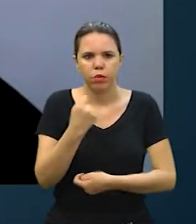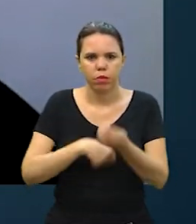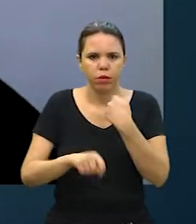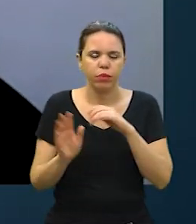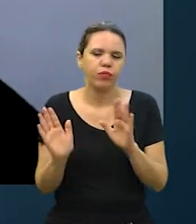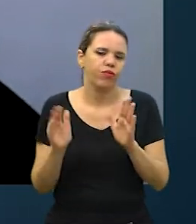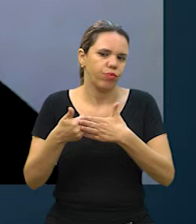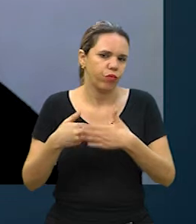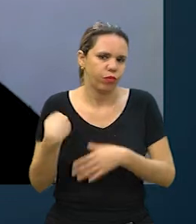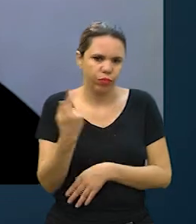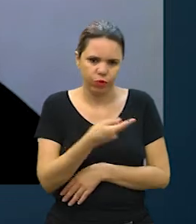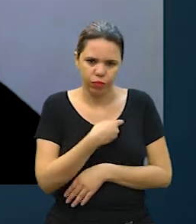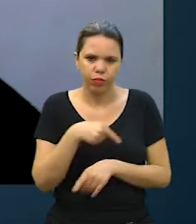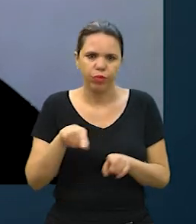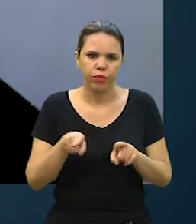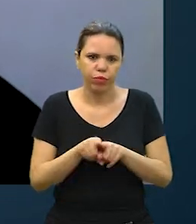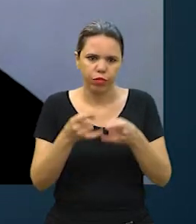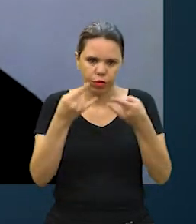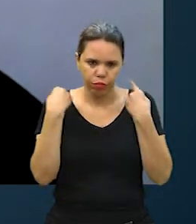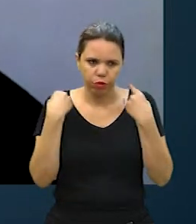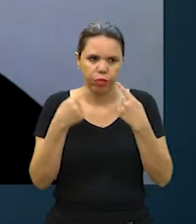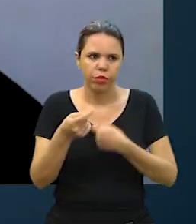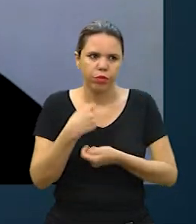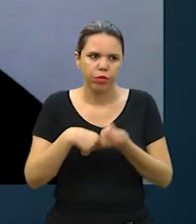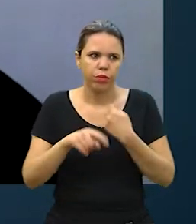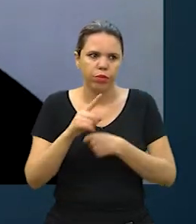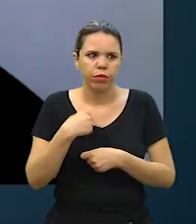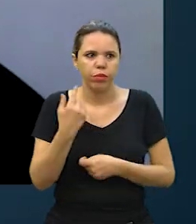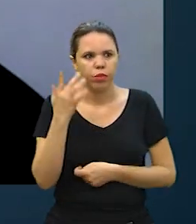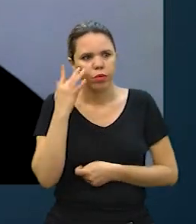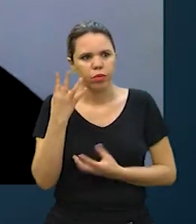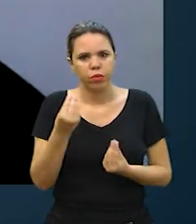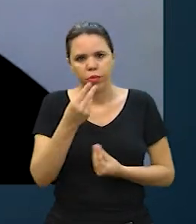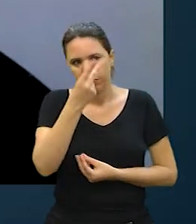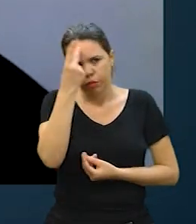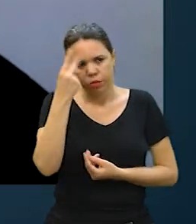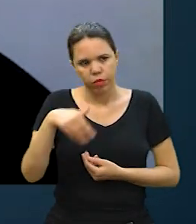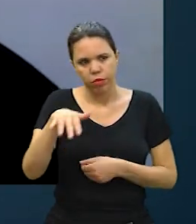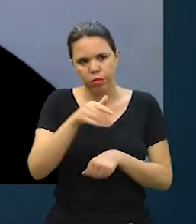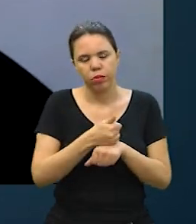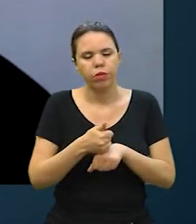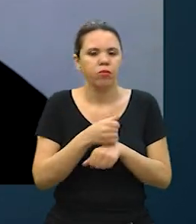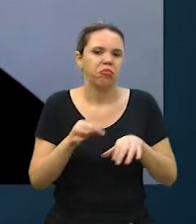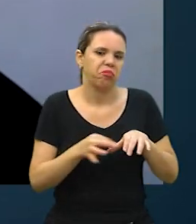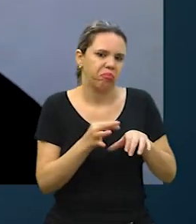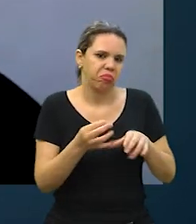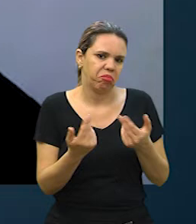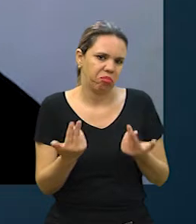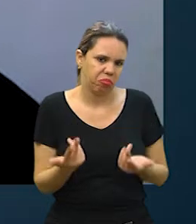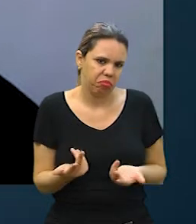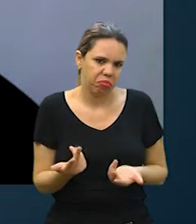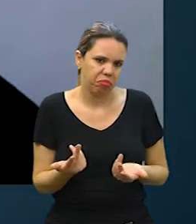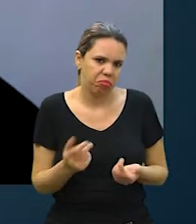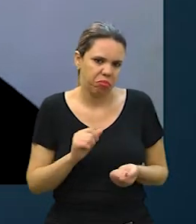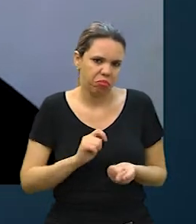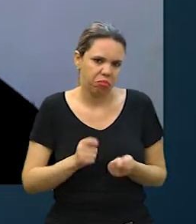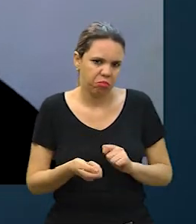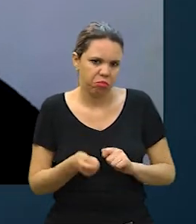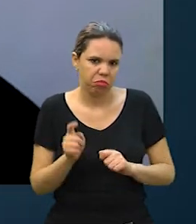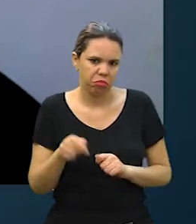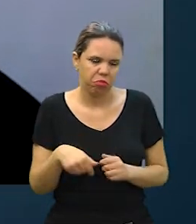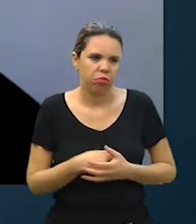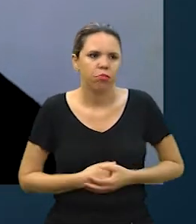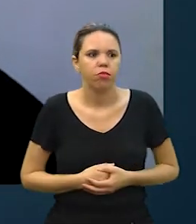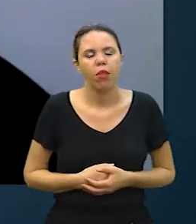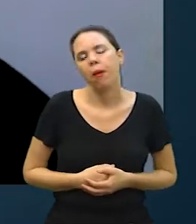ficou fechado, nosso negócio virou máscaras. Acho que muita gente da área de têxtil partiu e migrou para